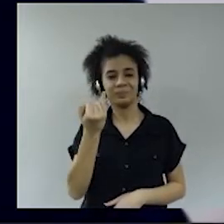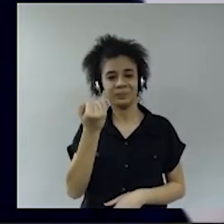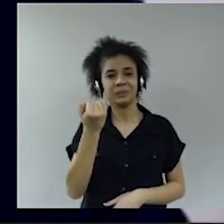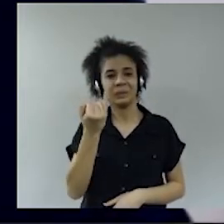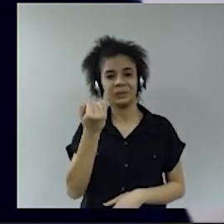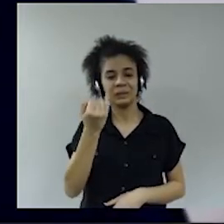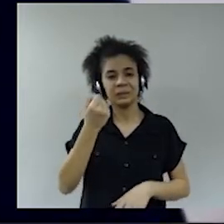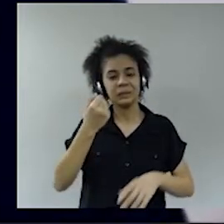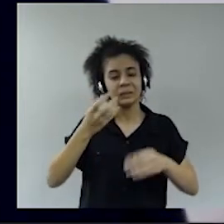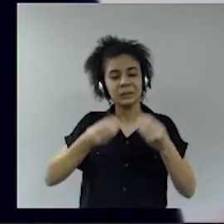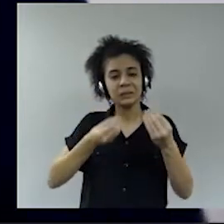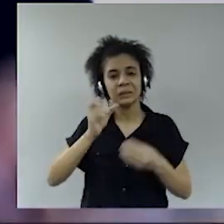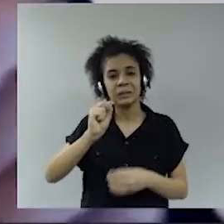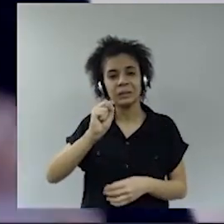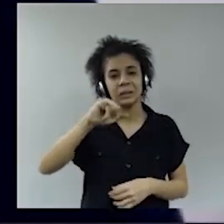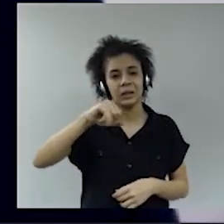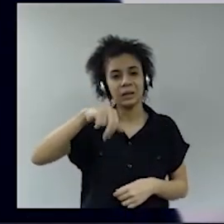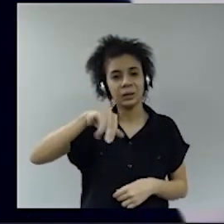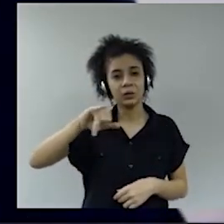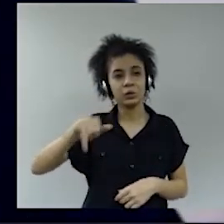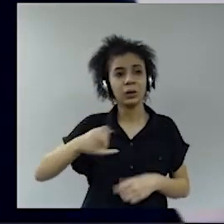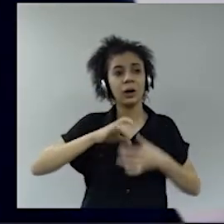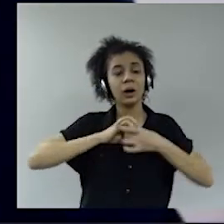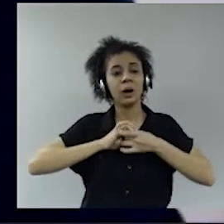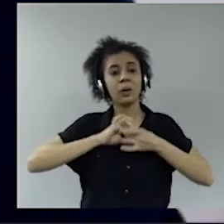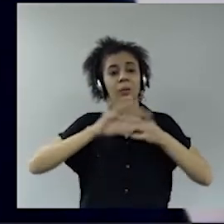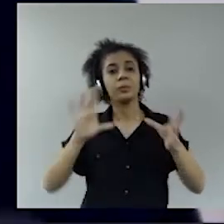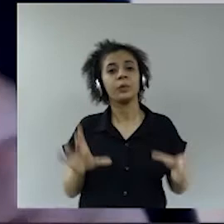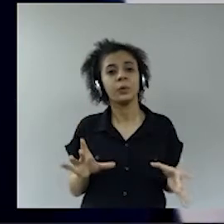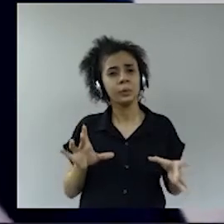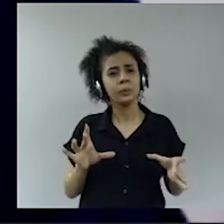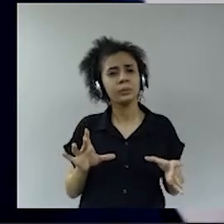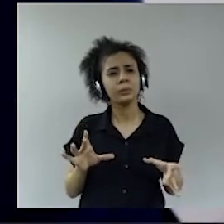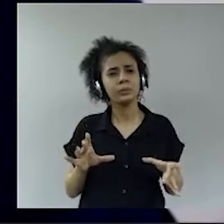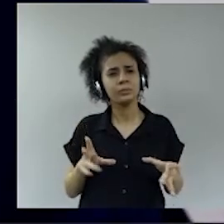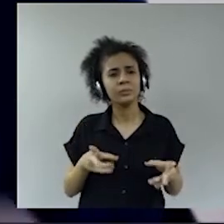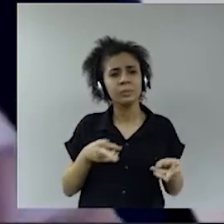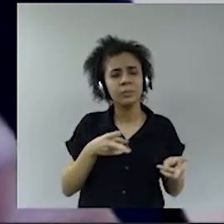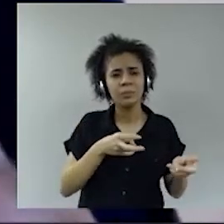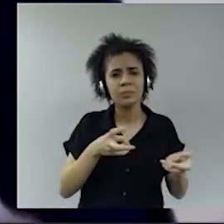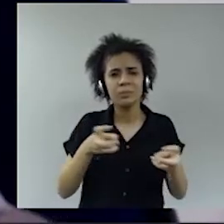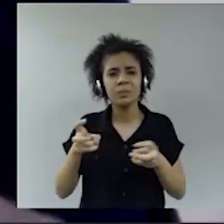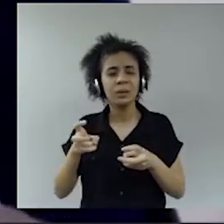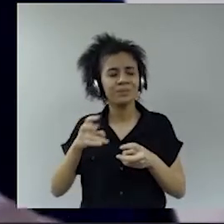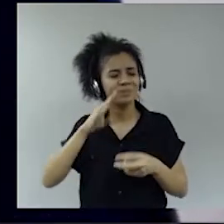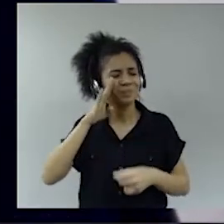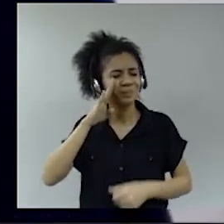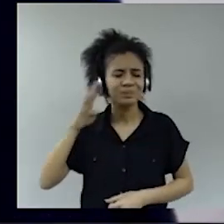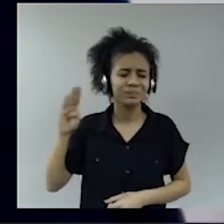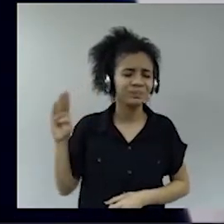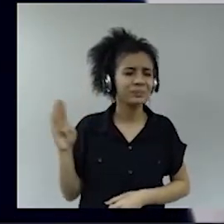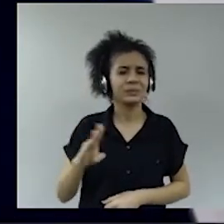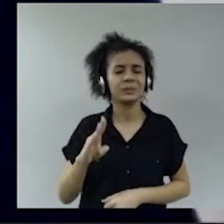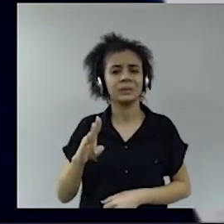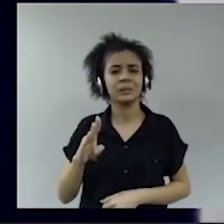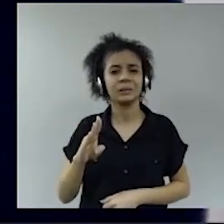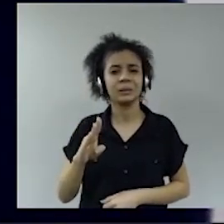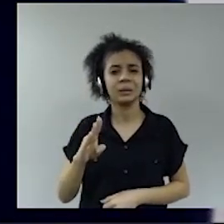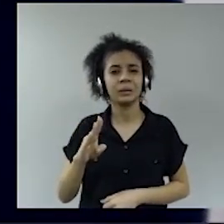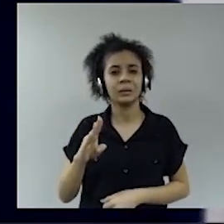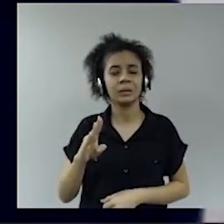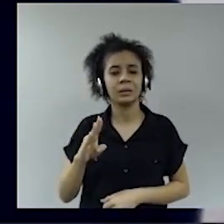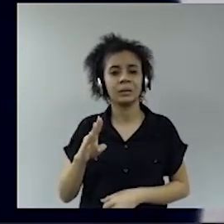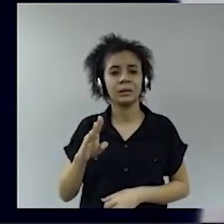do CNJ de autorizar, em caráter excepcional, o